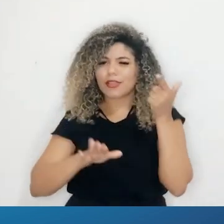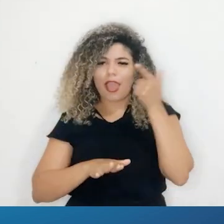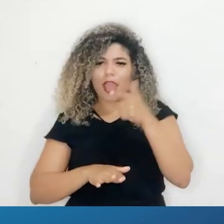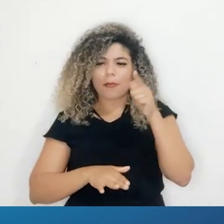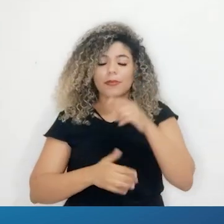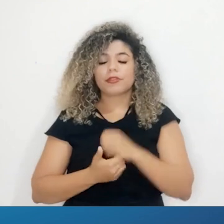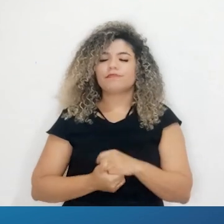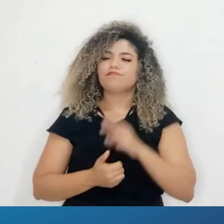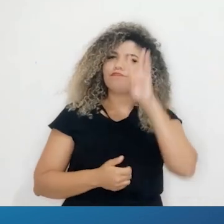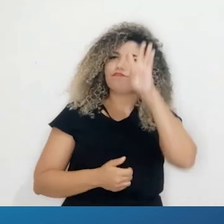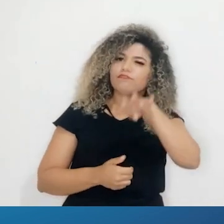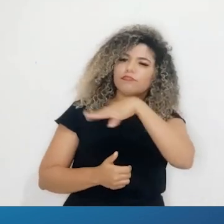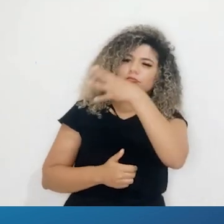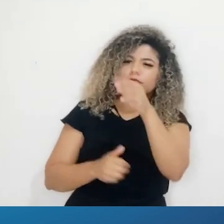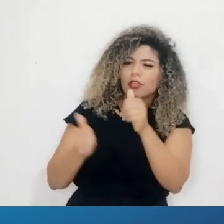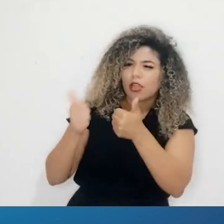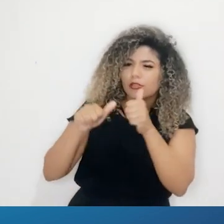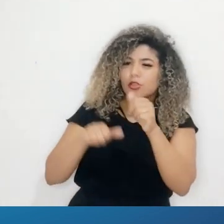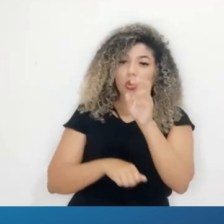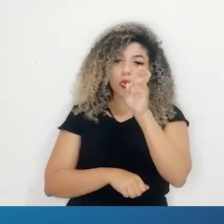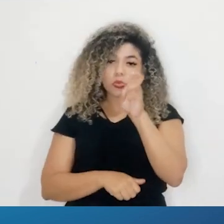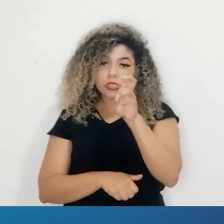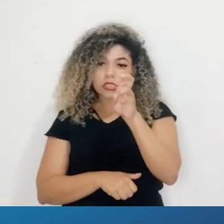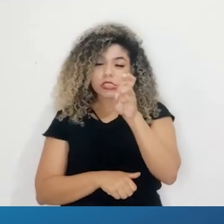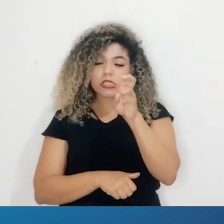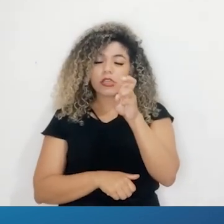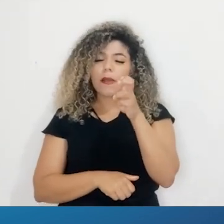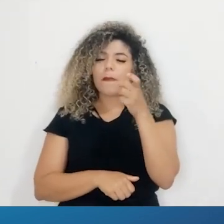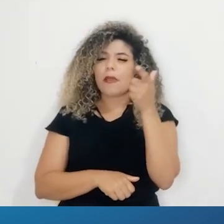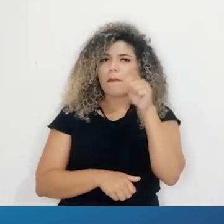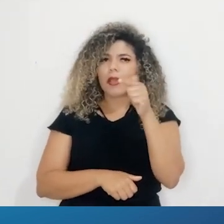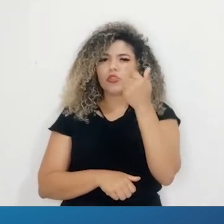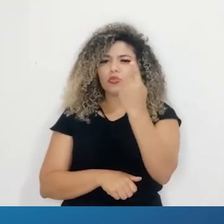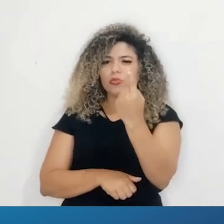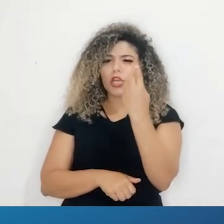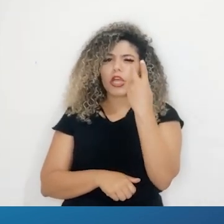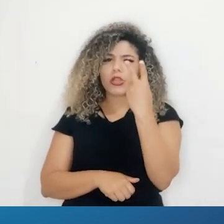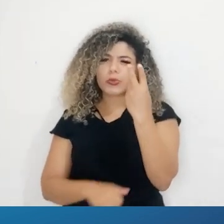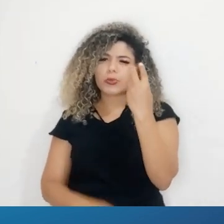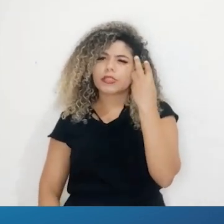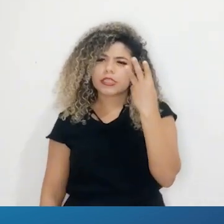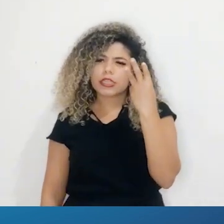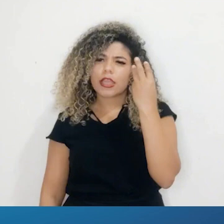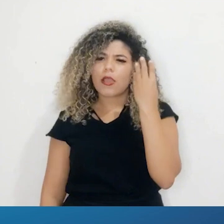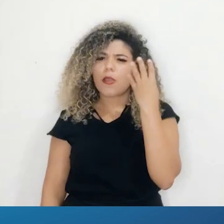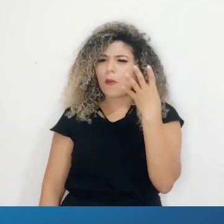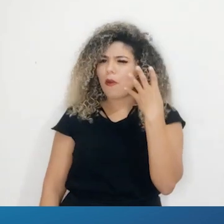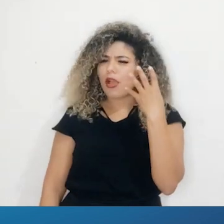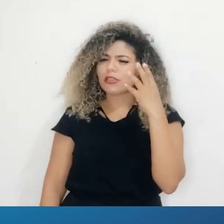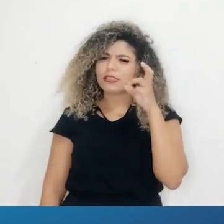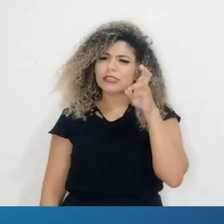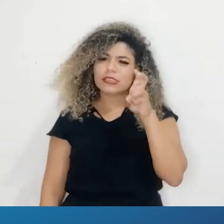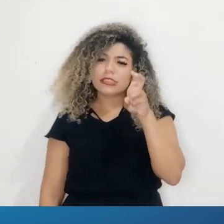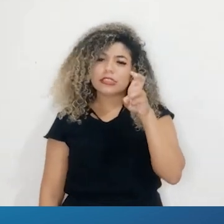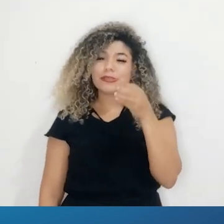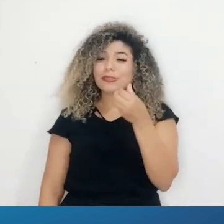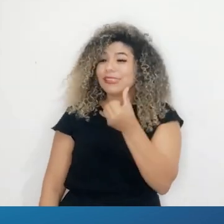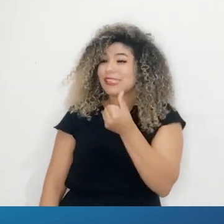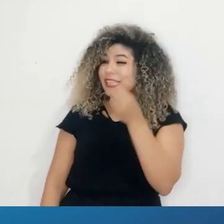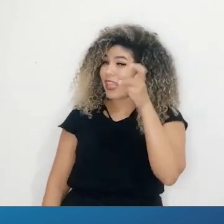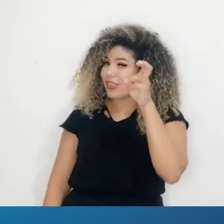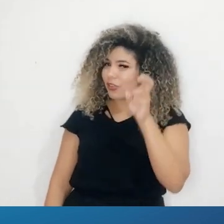nós temos aqui o cinco que repete uma duas três 4 5 se